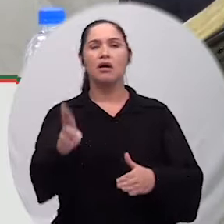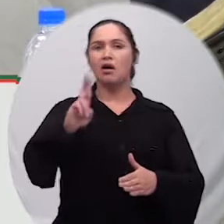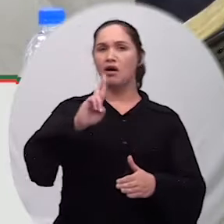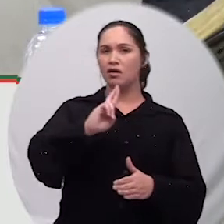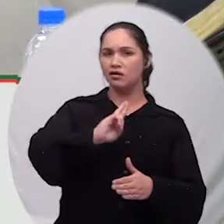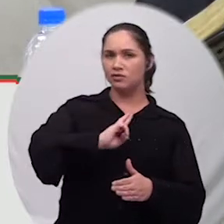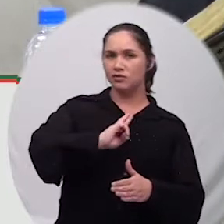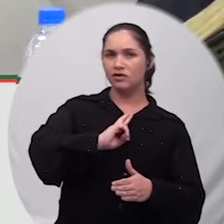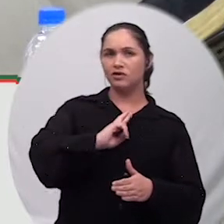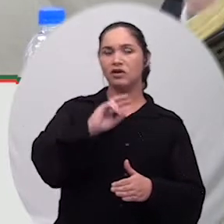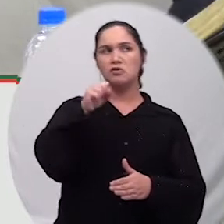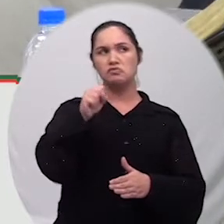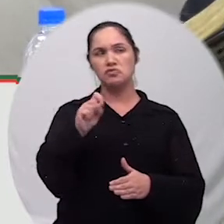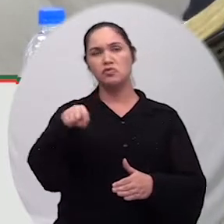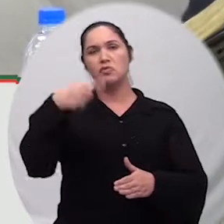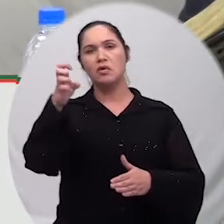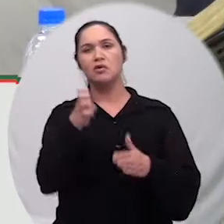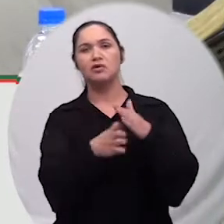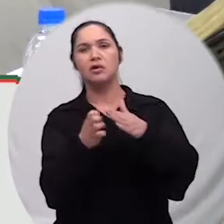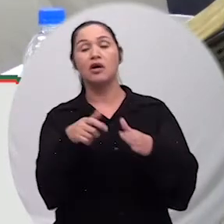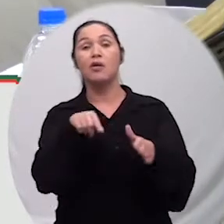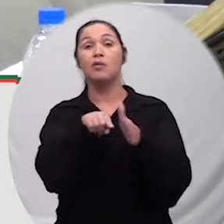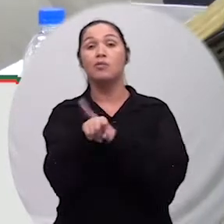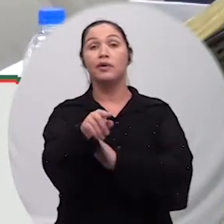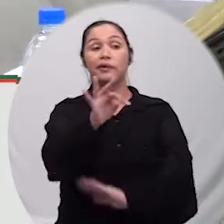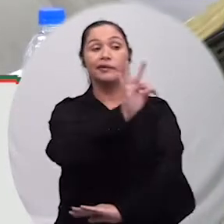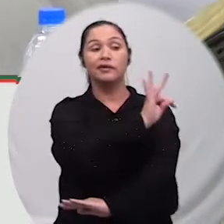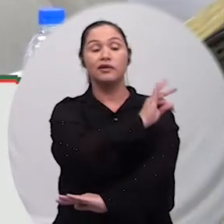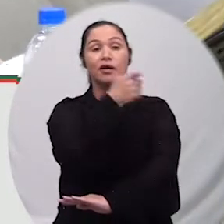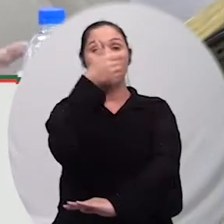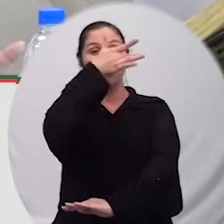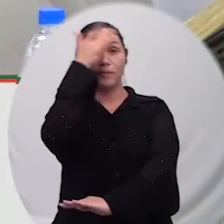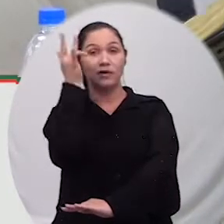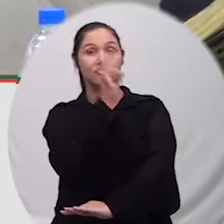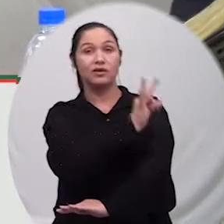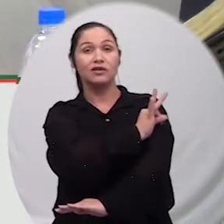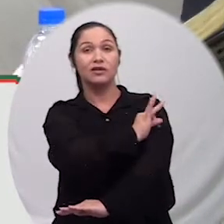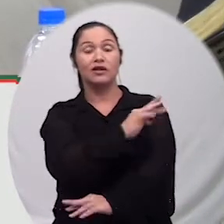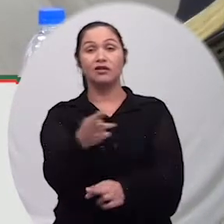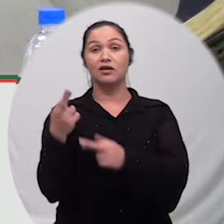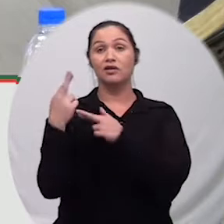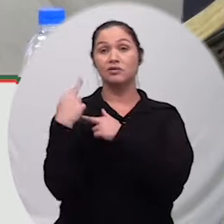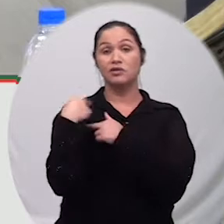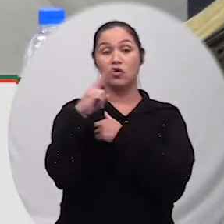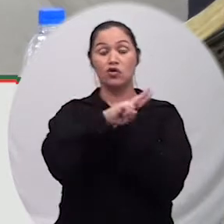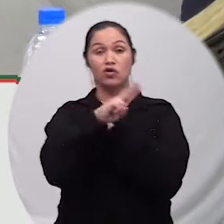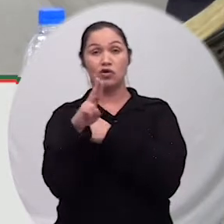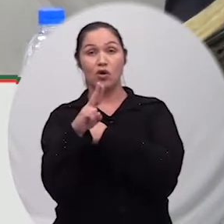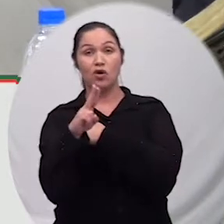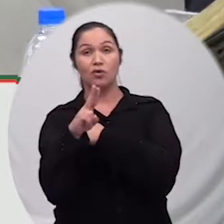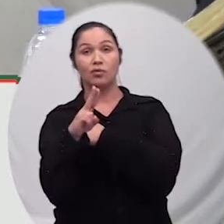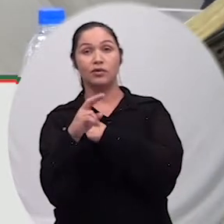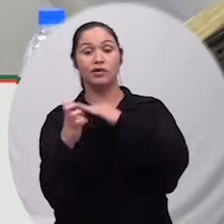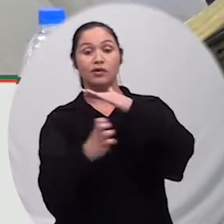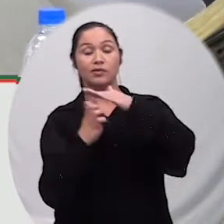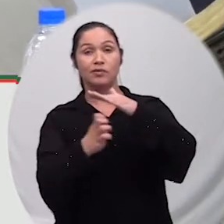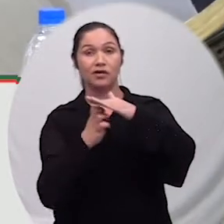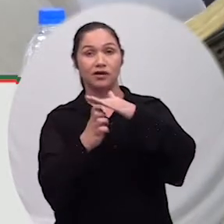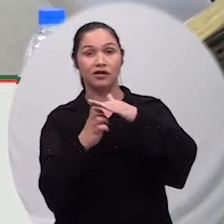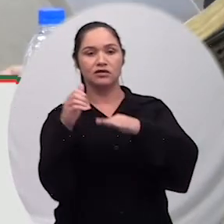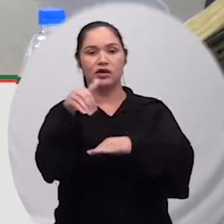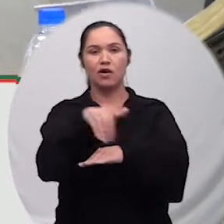por terceiros, quem é o técnico responsável pela realização das pinturas, o nome e endereço da empresa? Os serviços